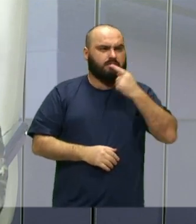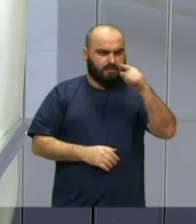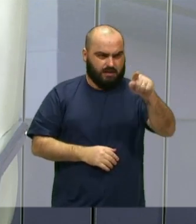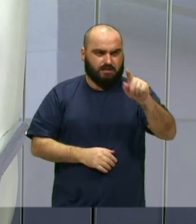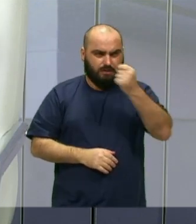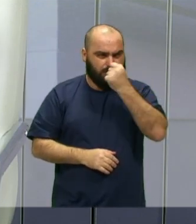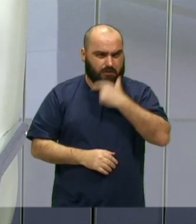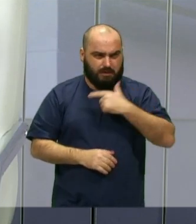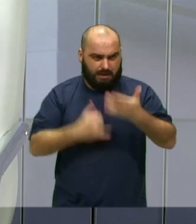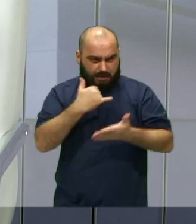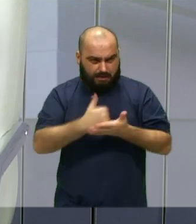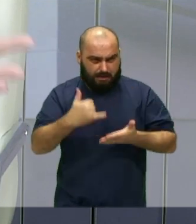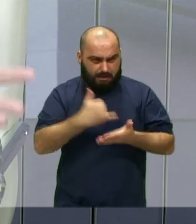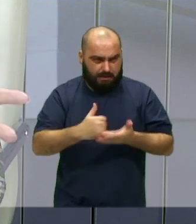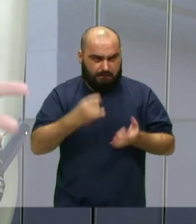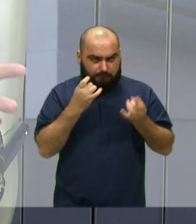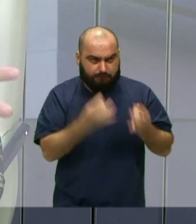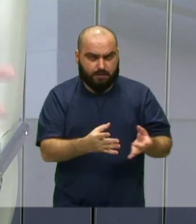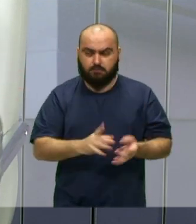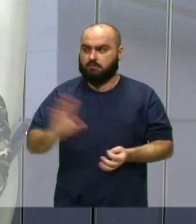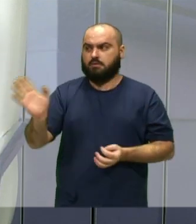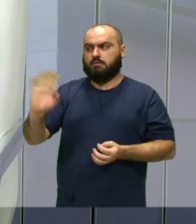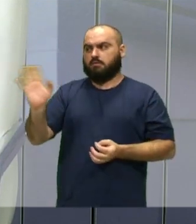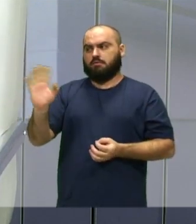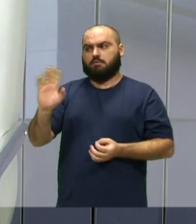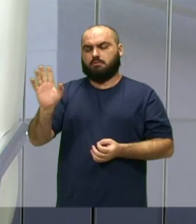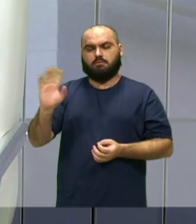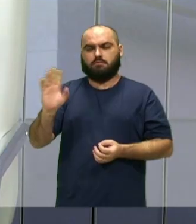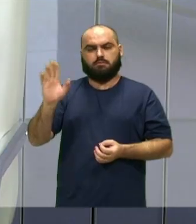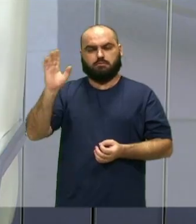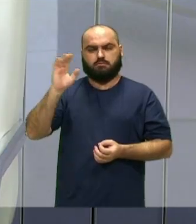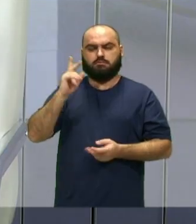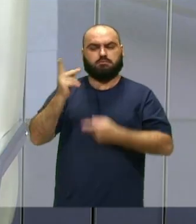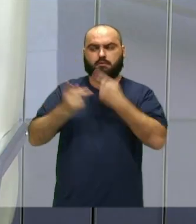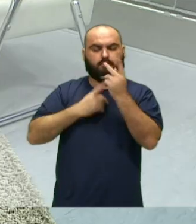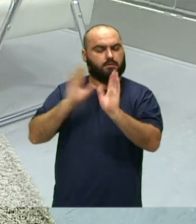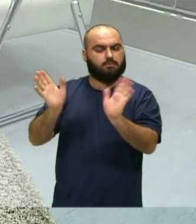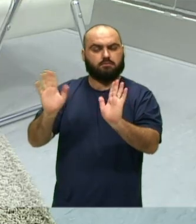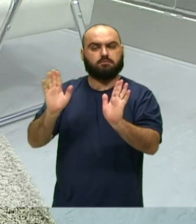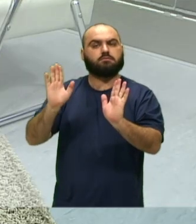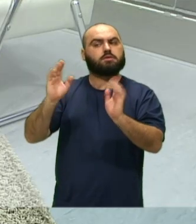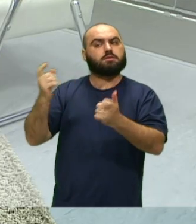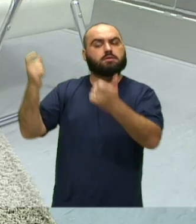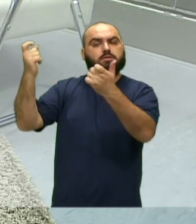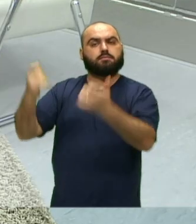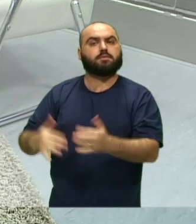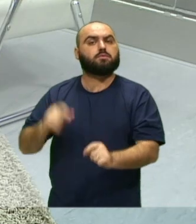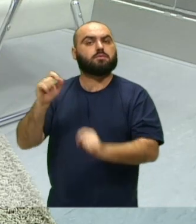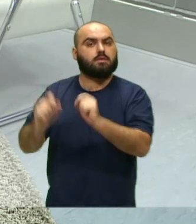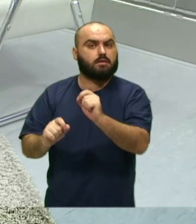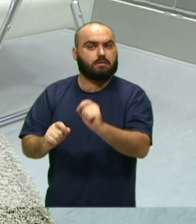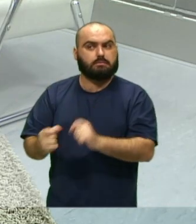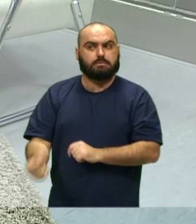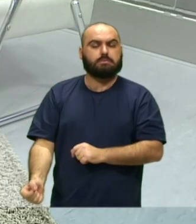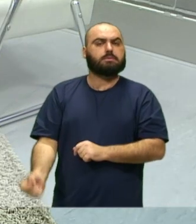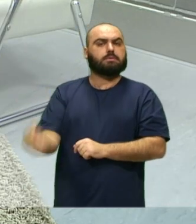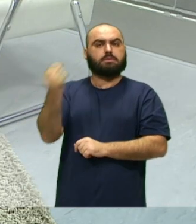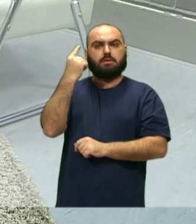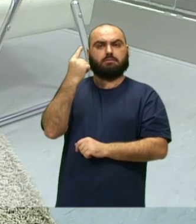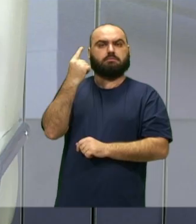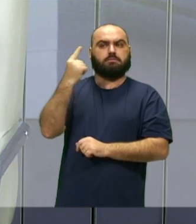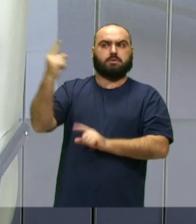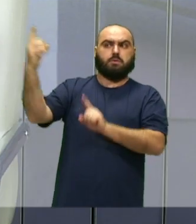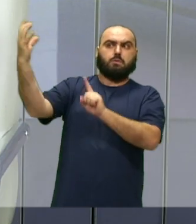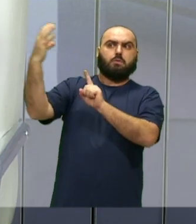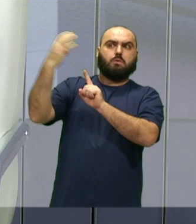não estou falando que o Volney é traficante, até porque eu não acho isso, senão eu falaria. Eu estou dizendo que ficou muito esquisita toda essa